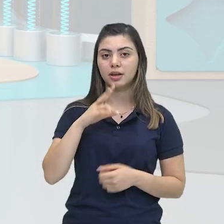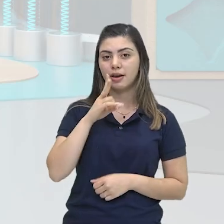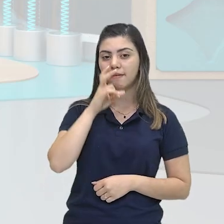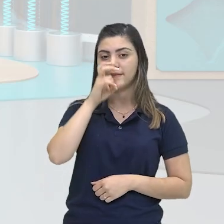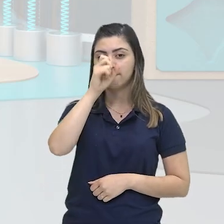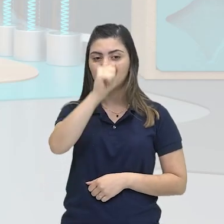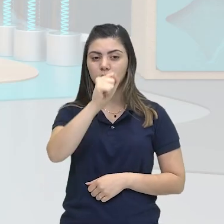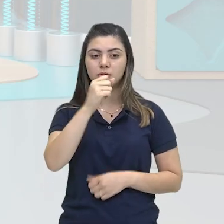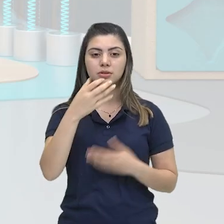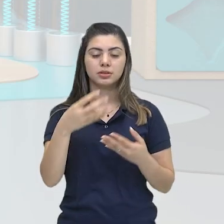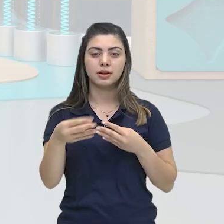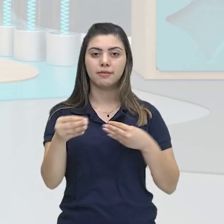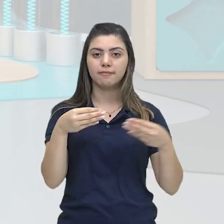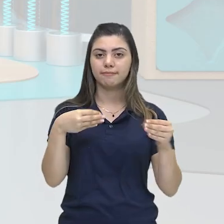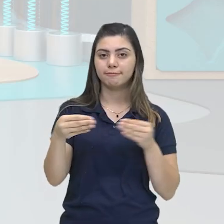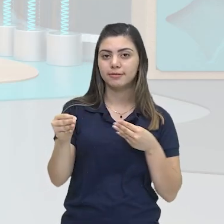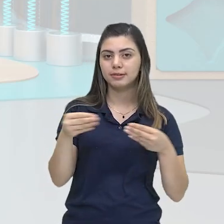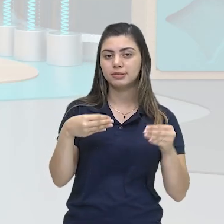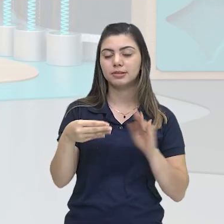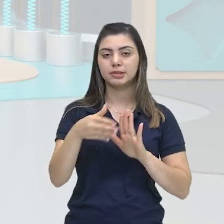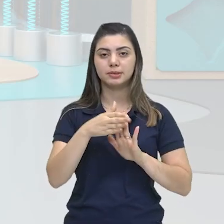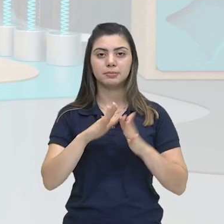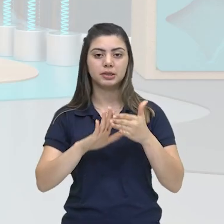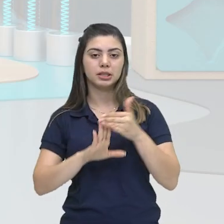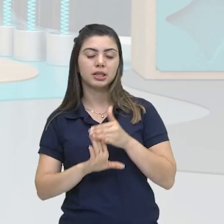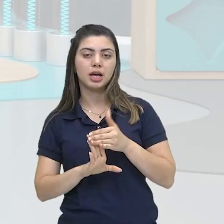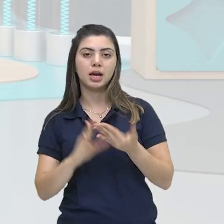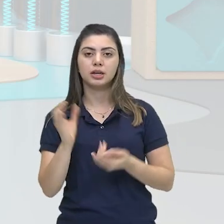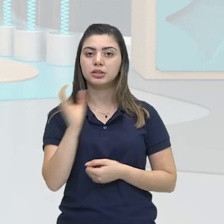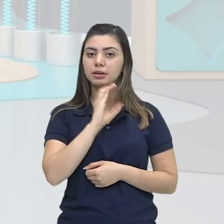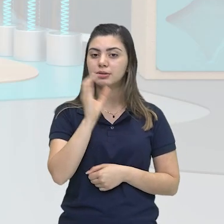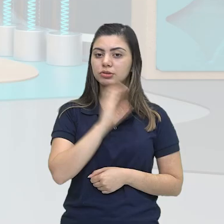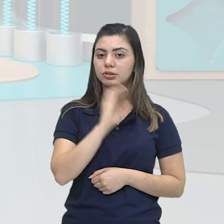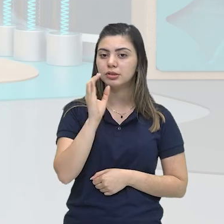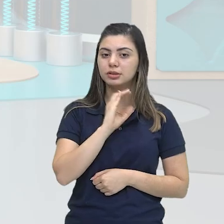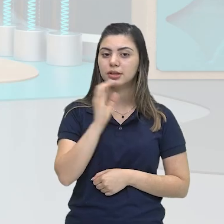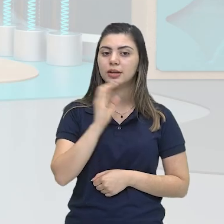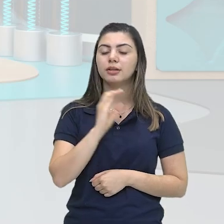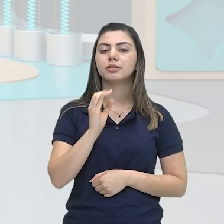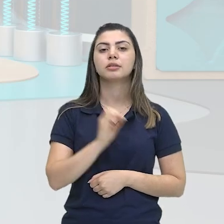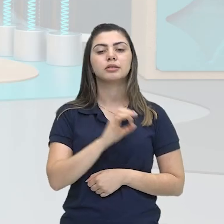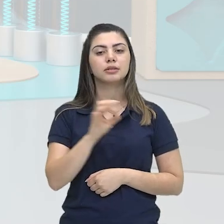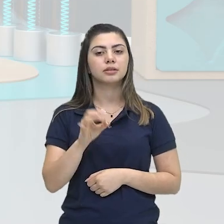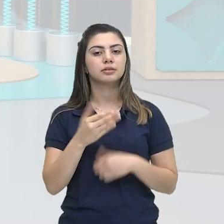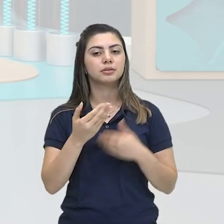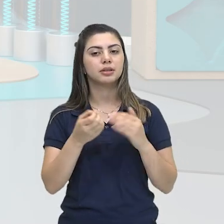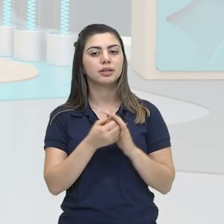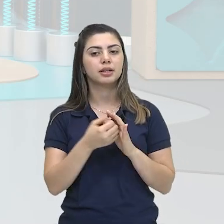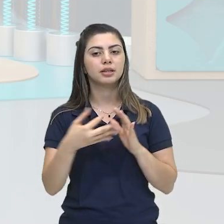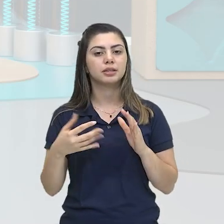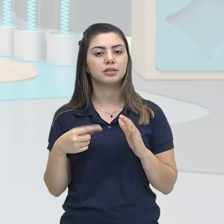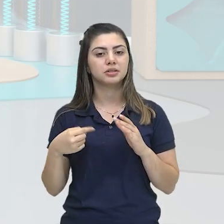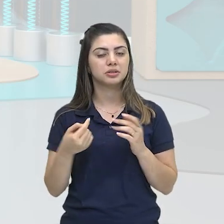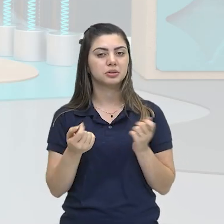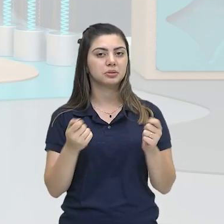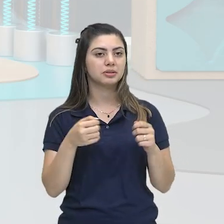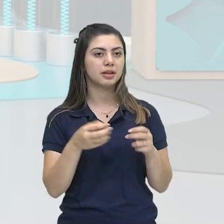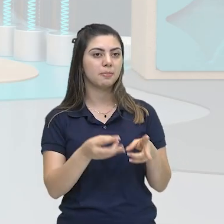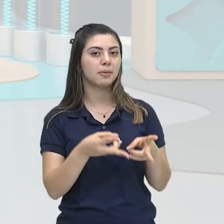da flexibilidade, né, da agilidade. São valências físicas que a gente consegue